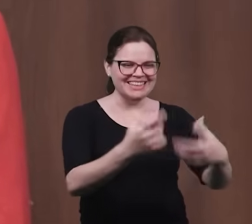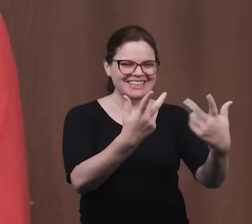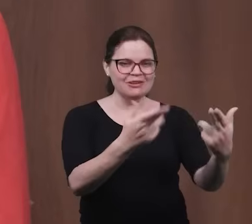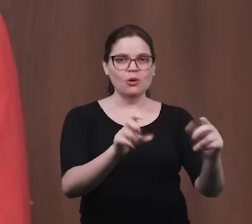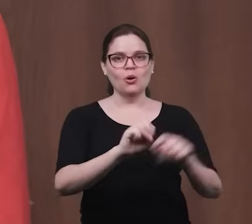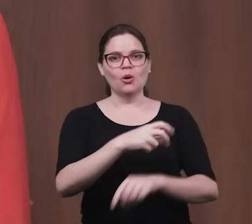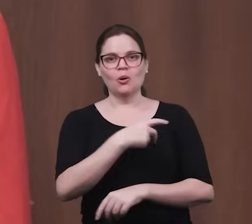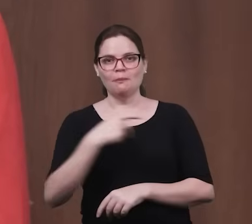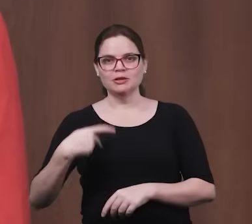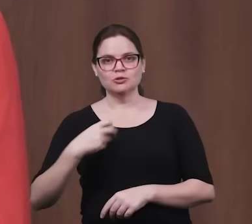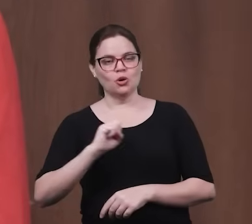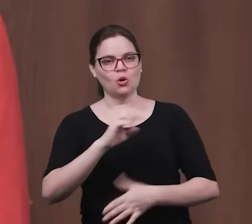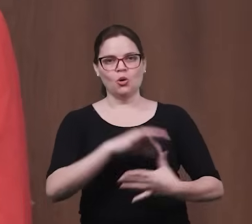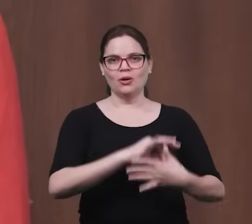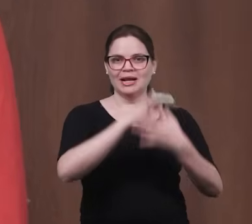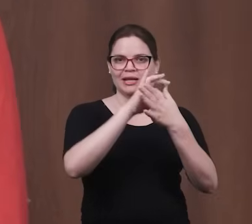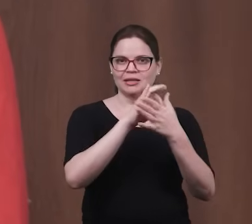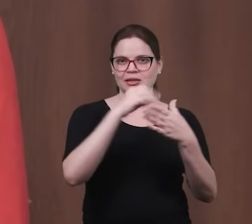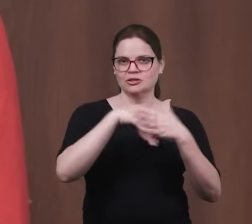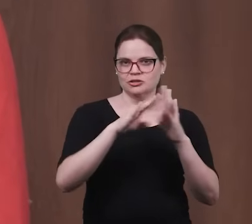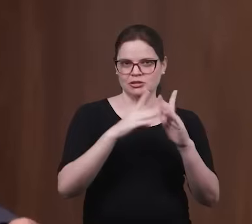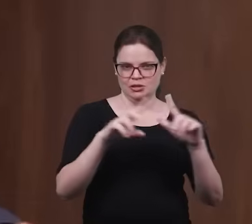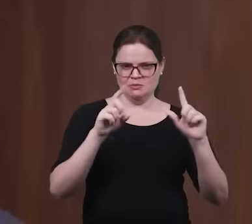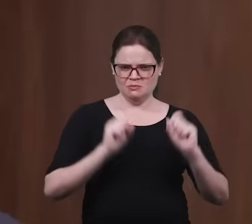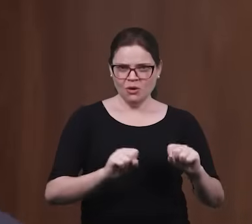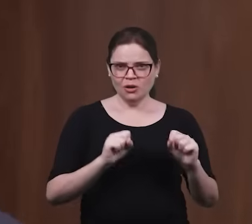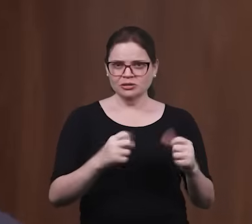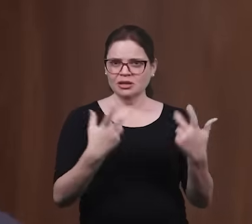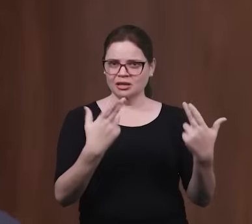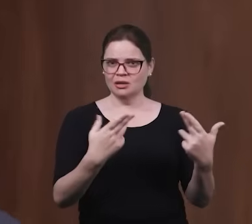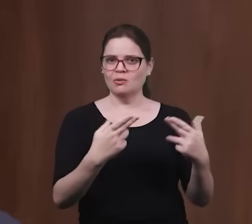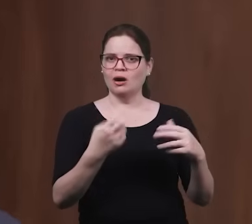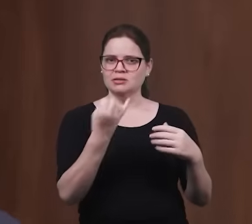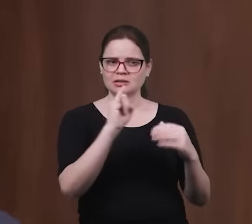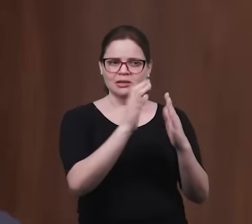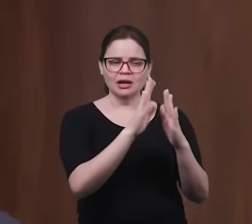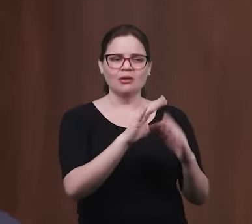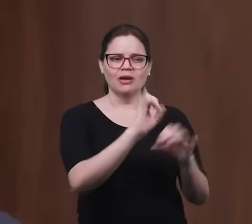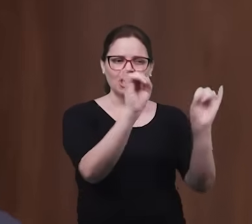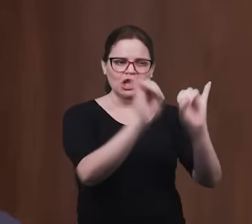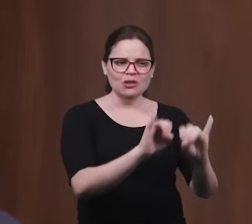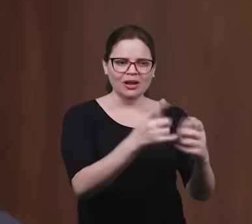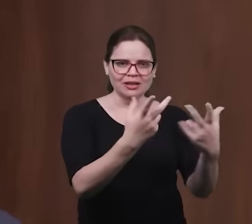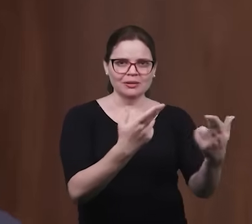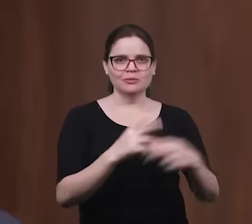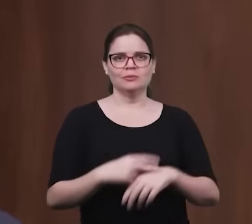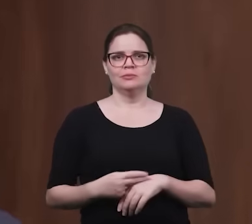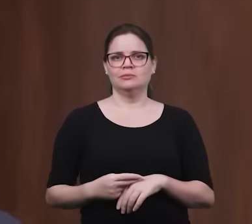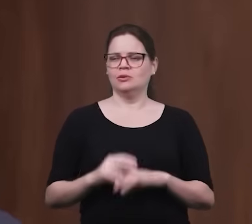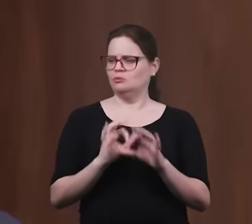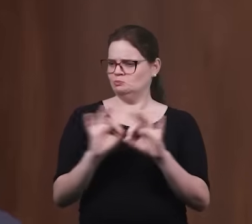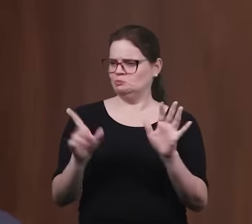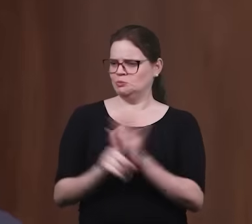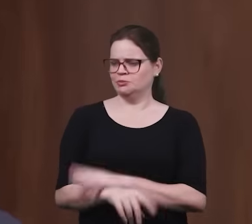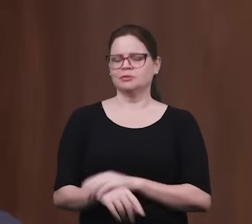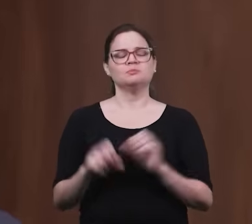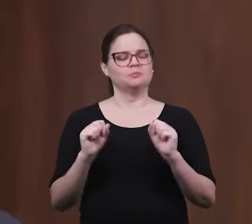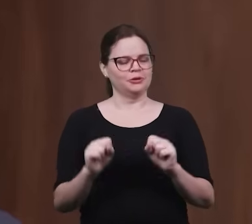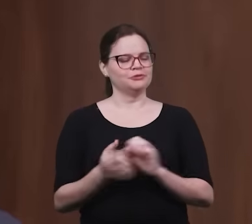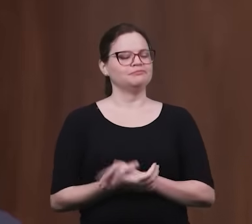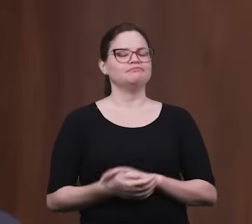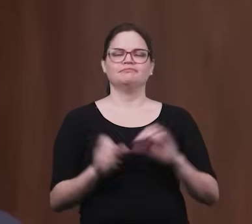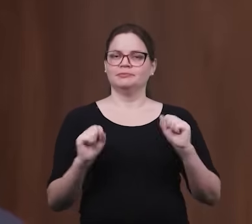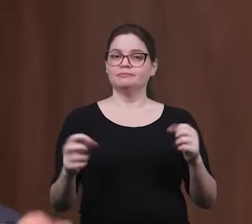ministérios ou até líderes espirituais? Olha, essa pergunta é muito boa. Pode